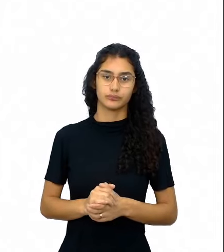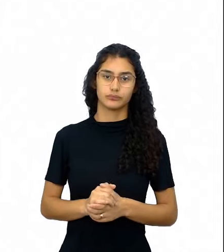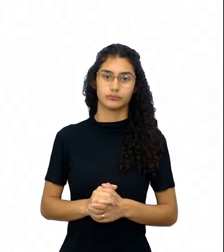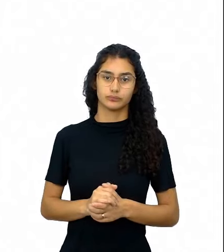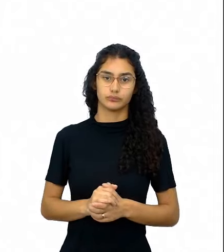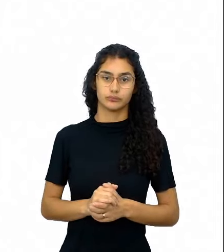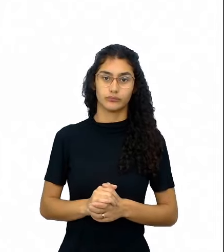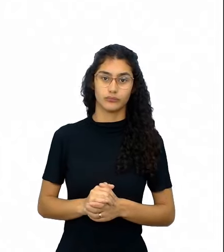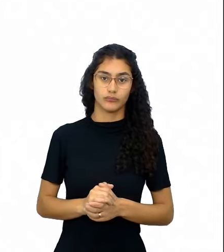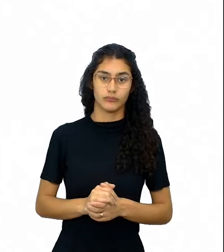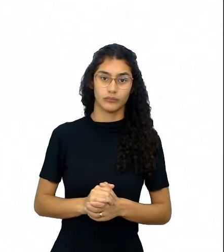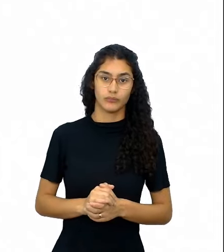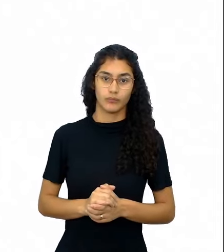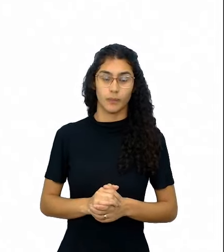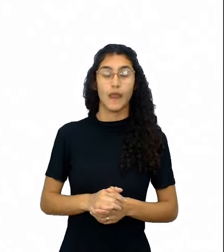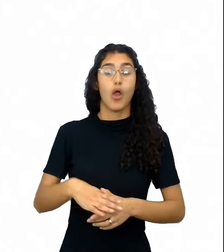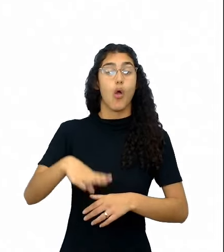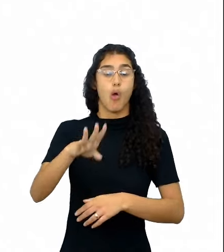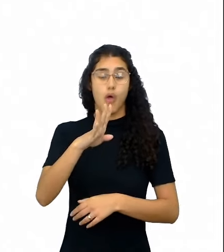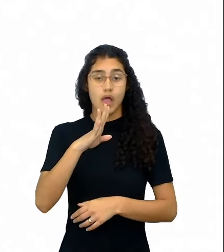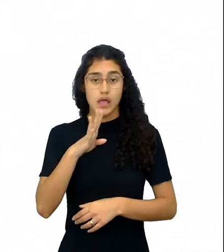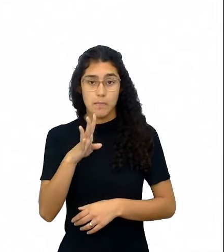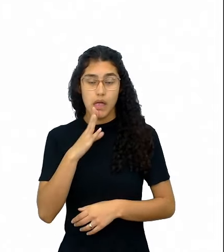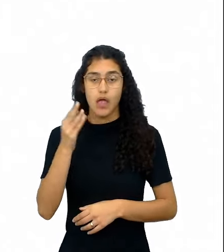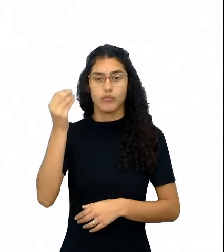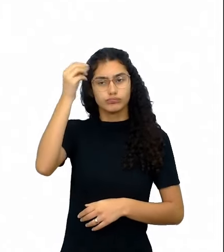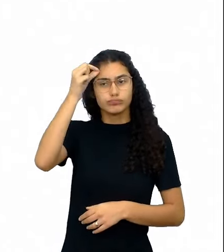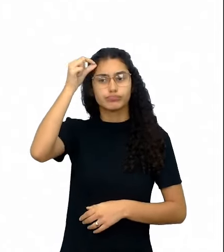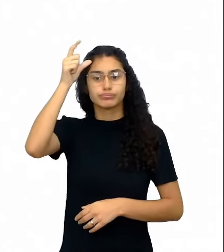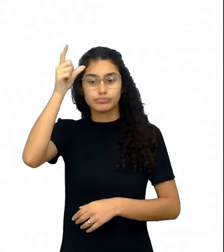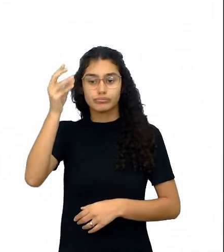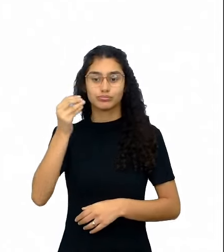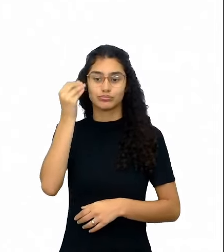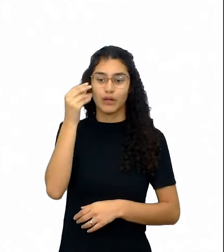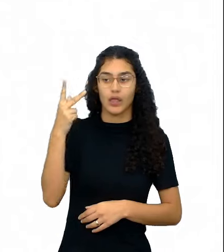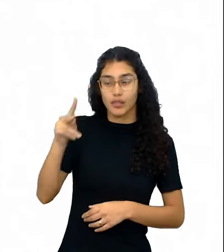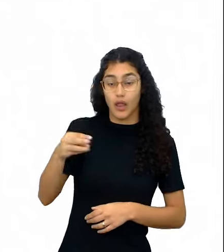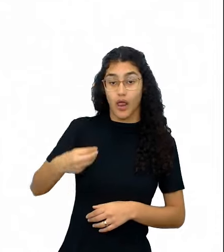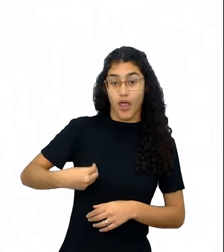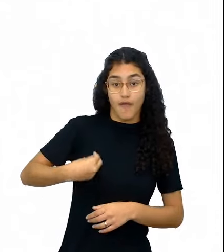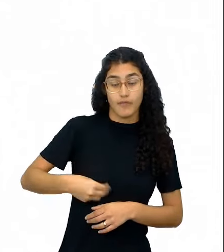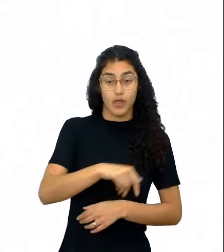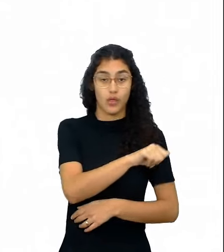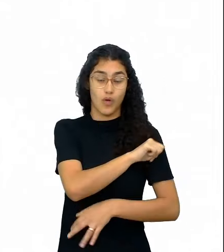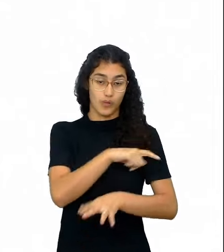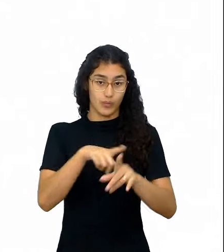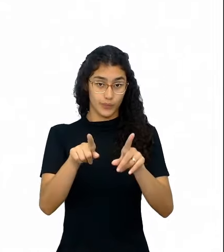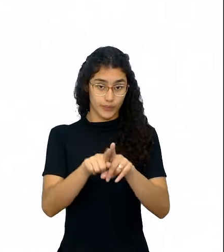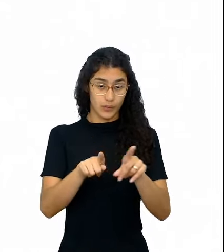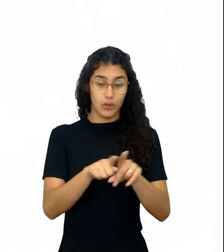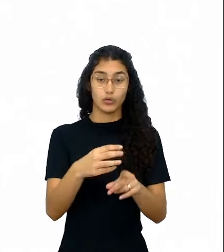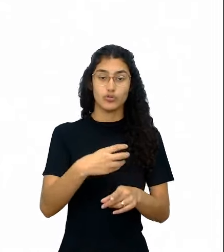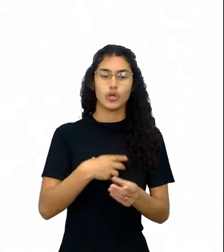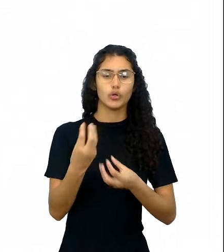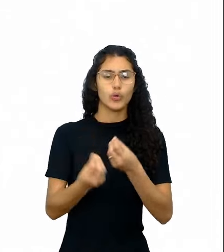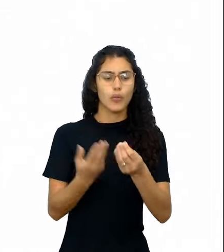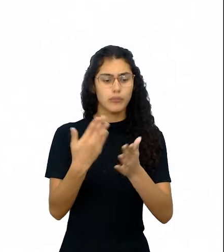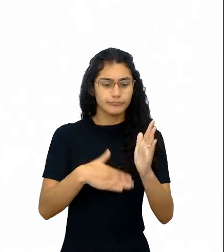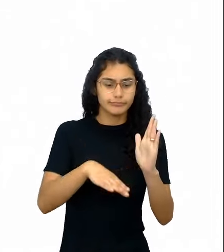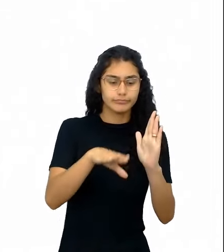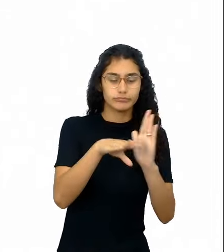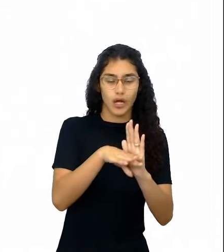o conhecimento dele, a experiência dele e a vida do aluno e o modo como ele chega